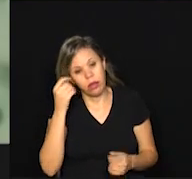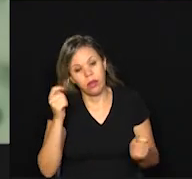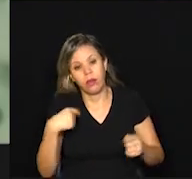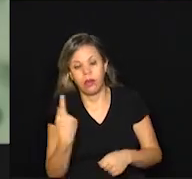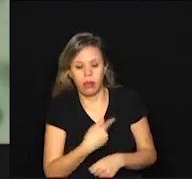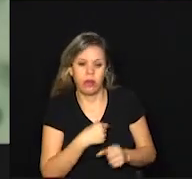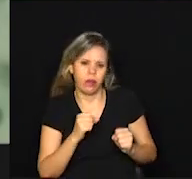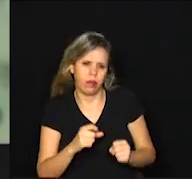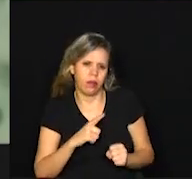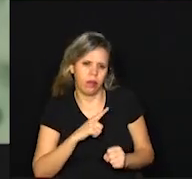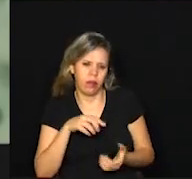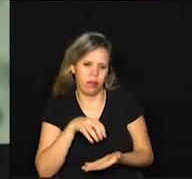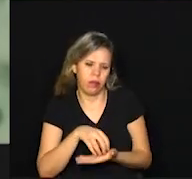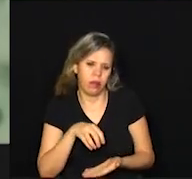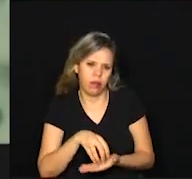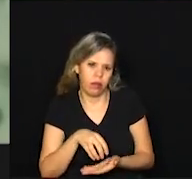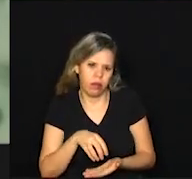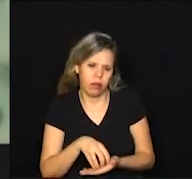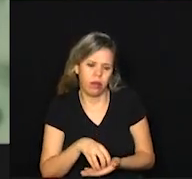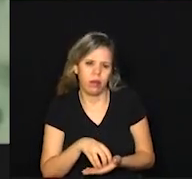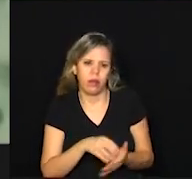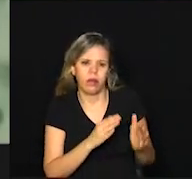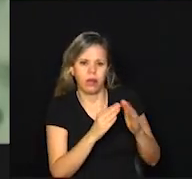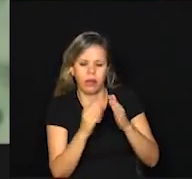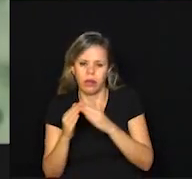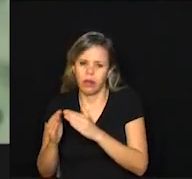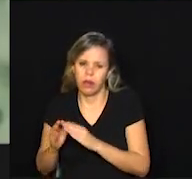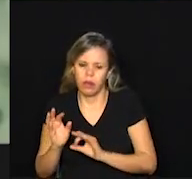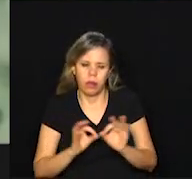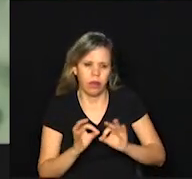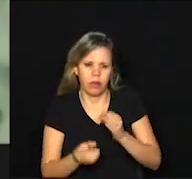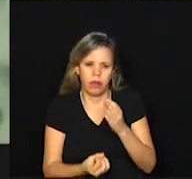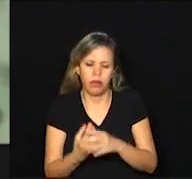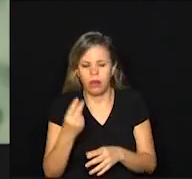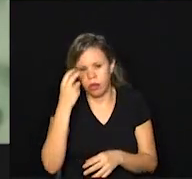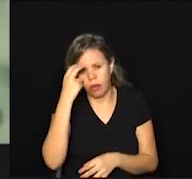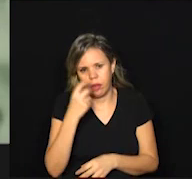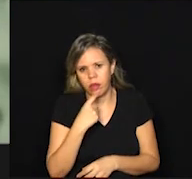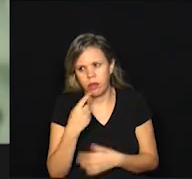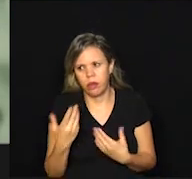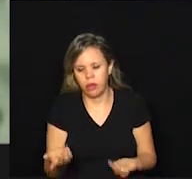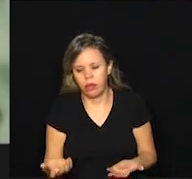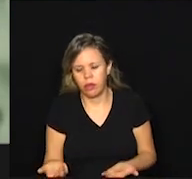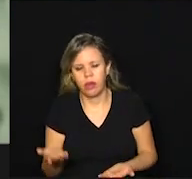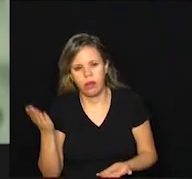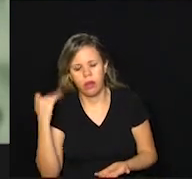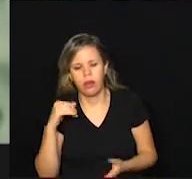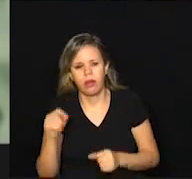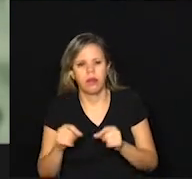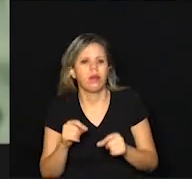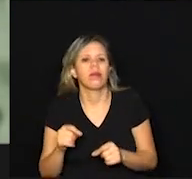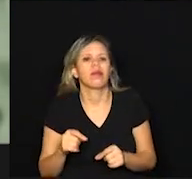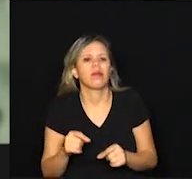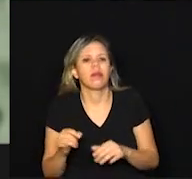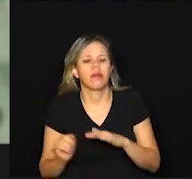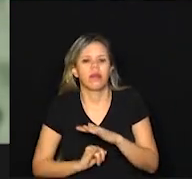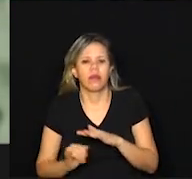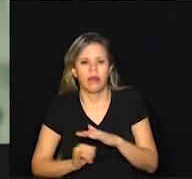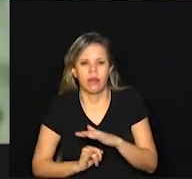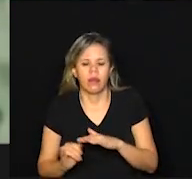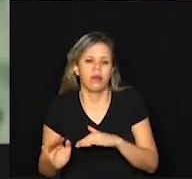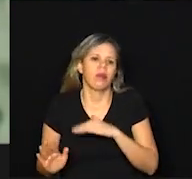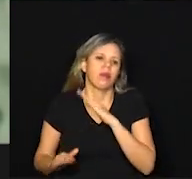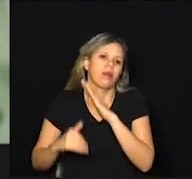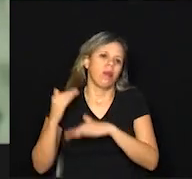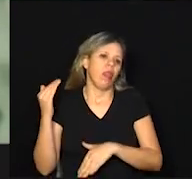poderíamos ter um departamento das casas e fazedores de Cultura de Campinas né a gente sabe que é uma entidade que